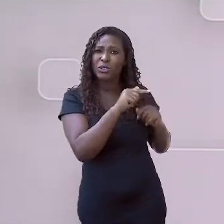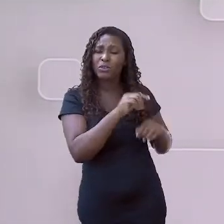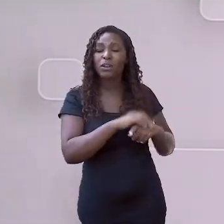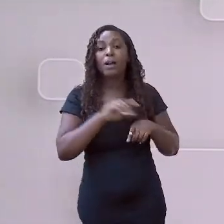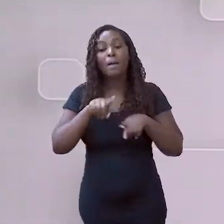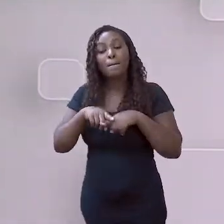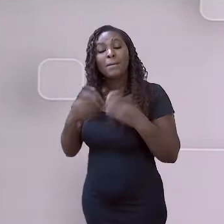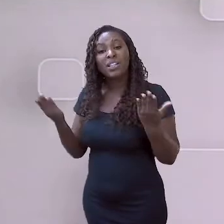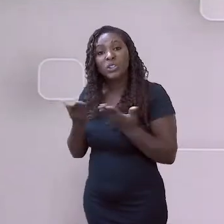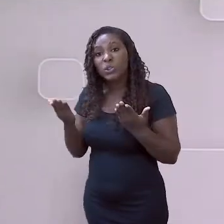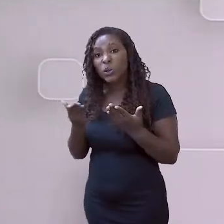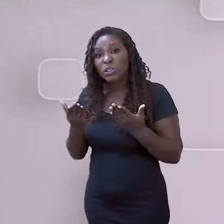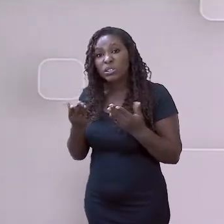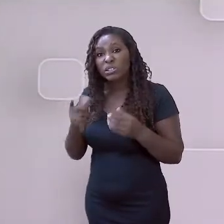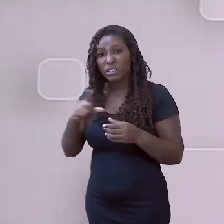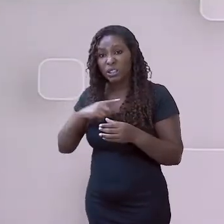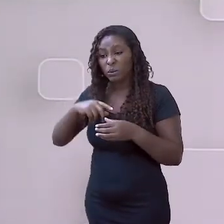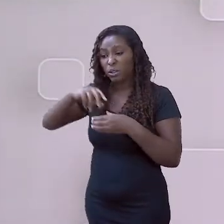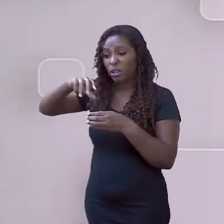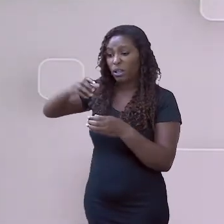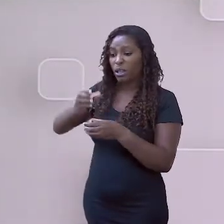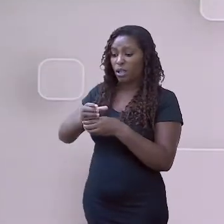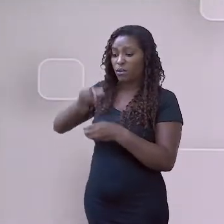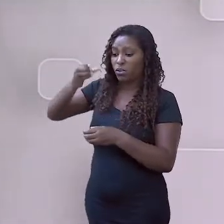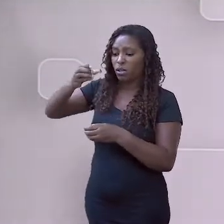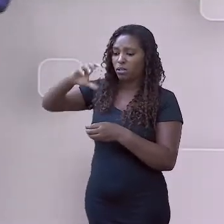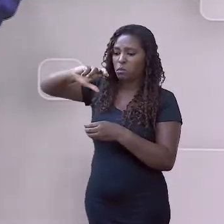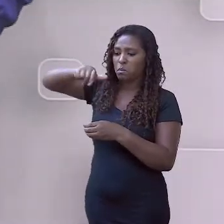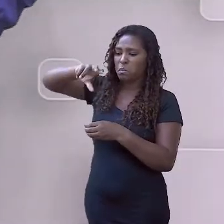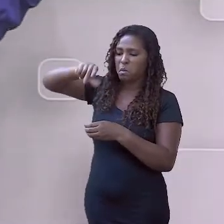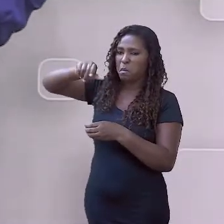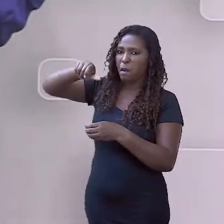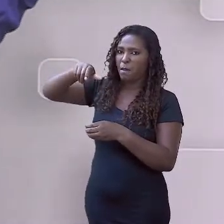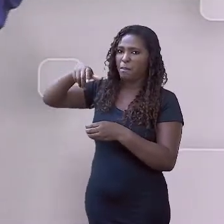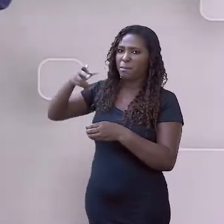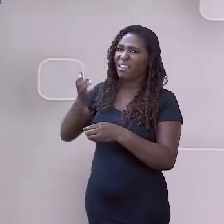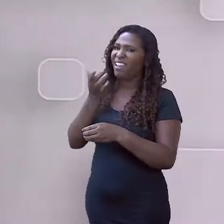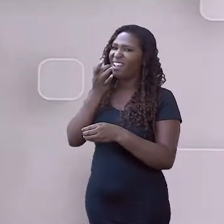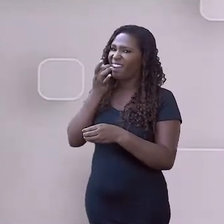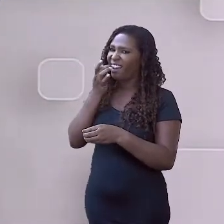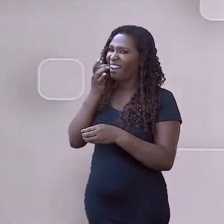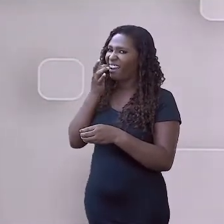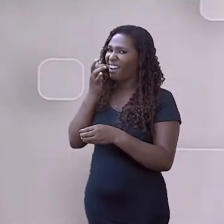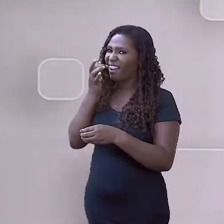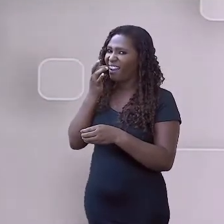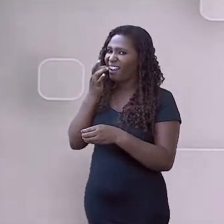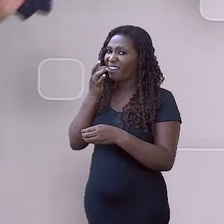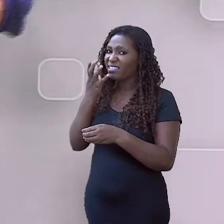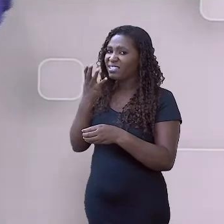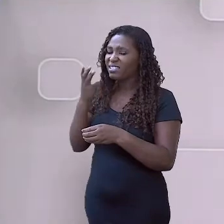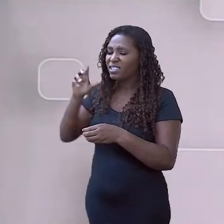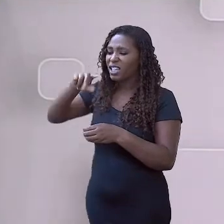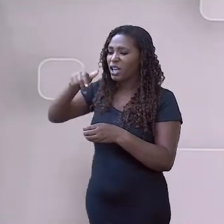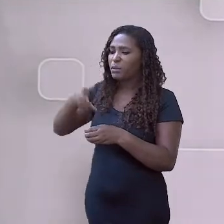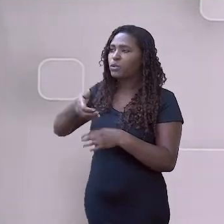tempo no mundo? Porque hoje eu não posso mais pensar